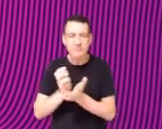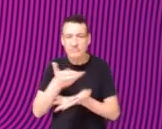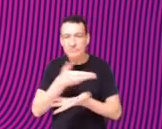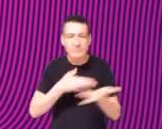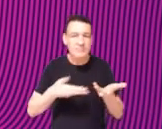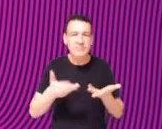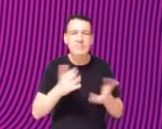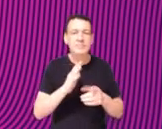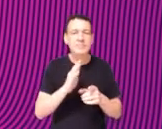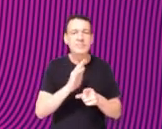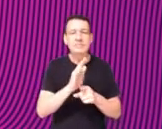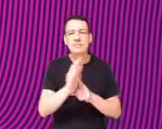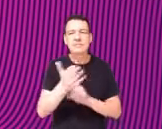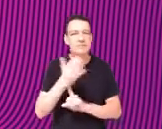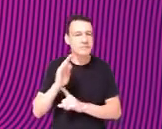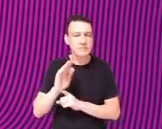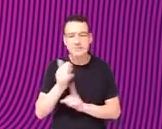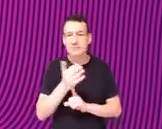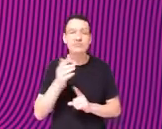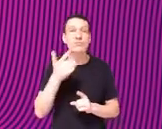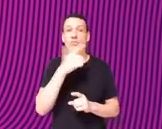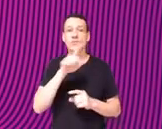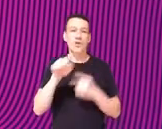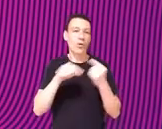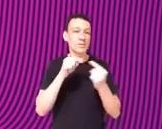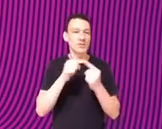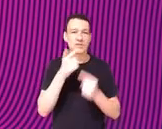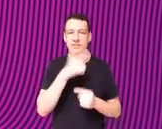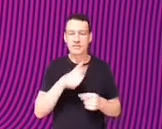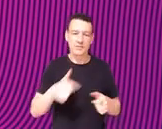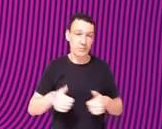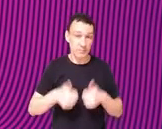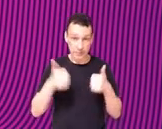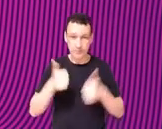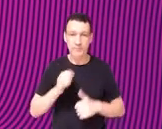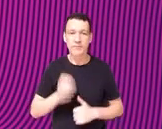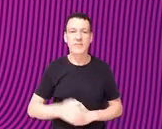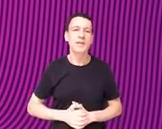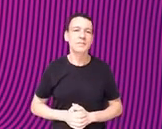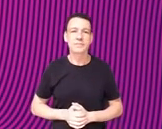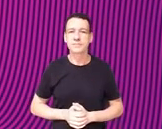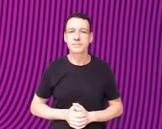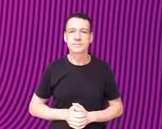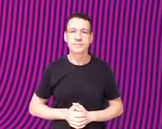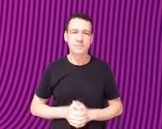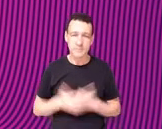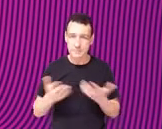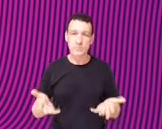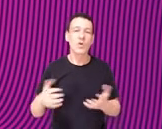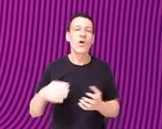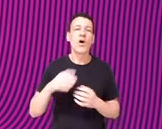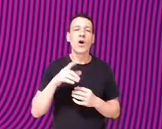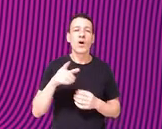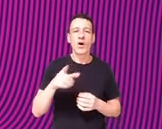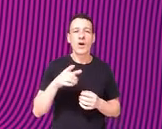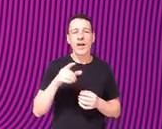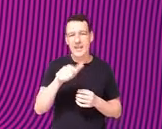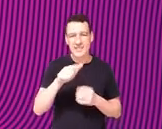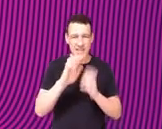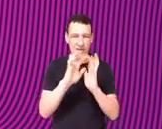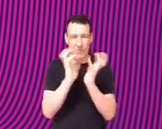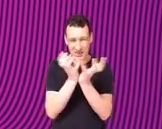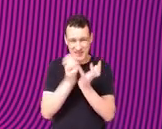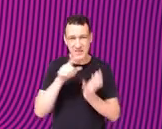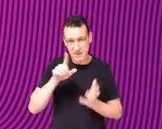podermos atingir esse objetivo. A Federação Mundial do Coração é uma organização chapéu que